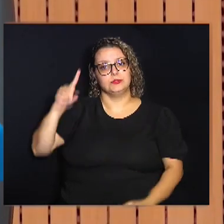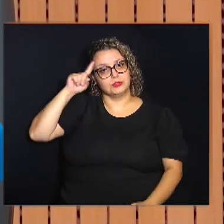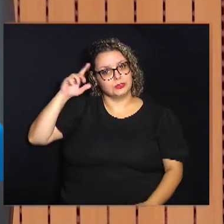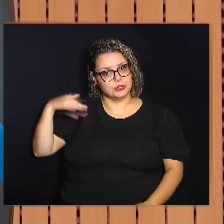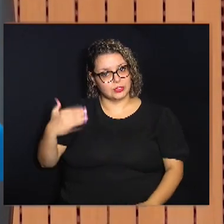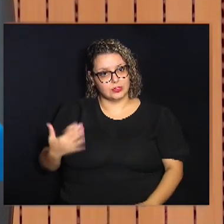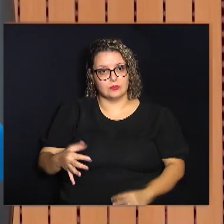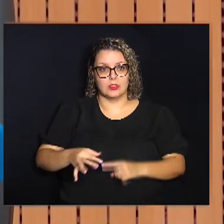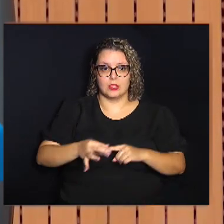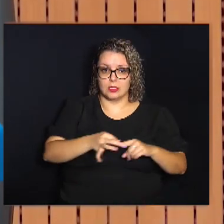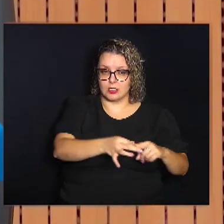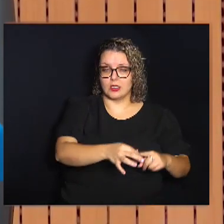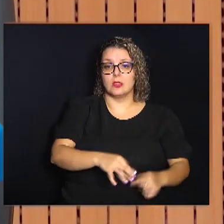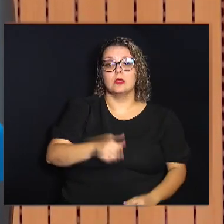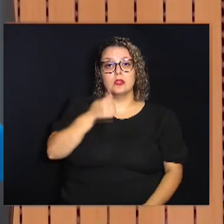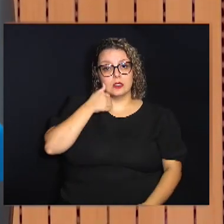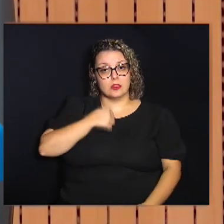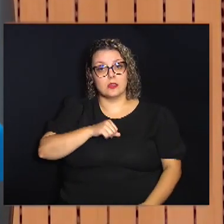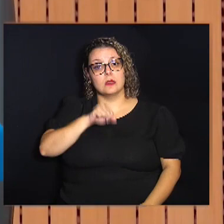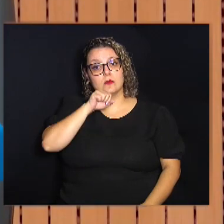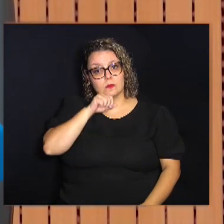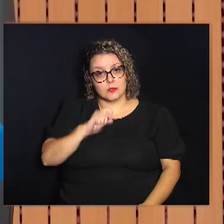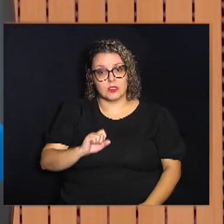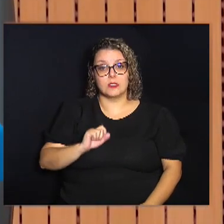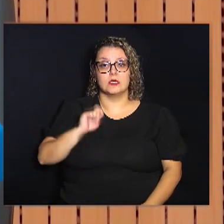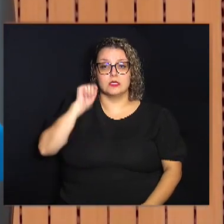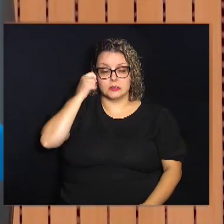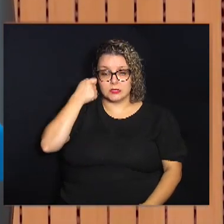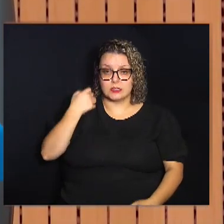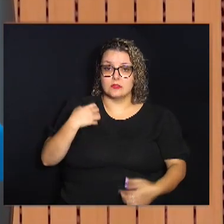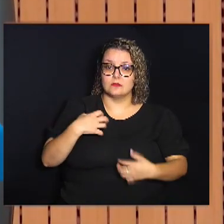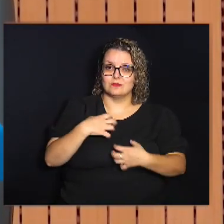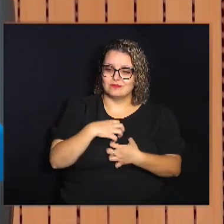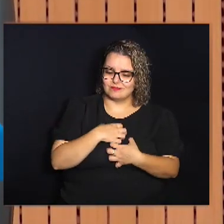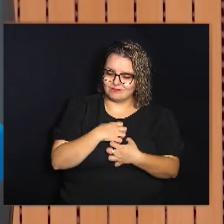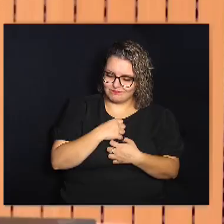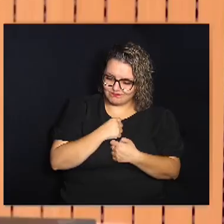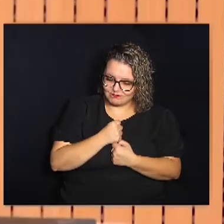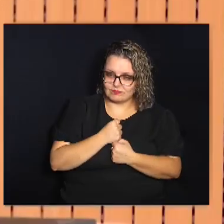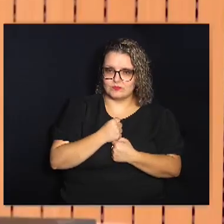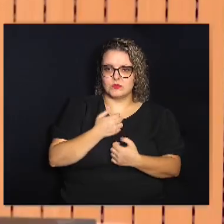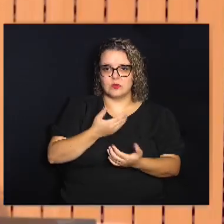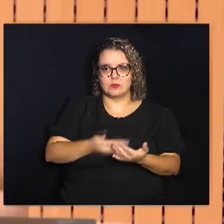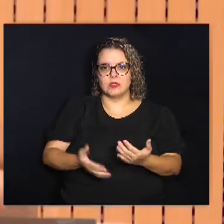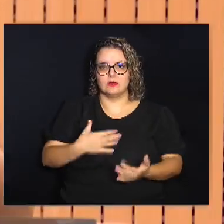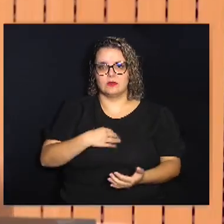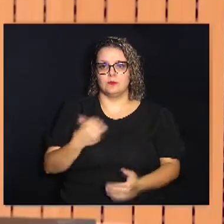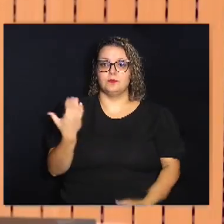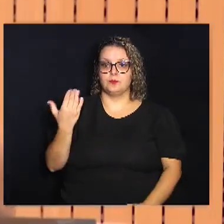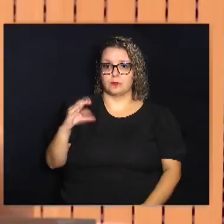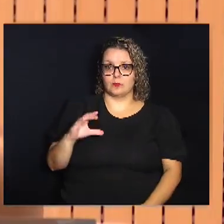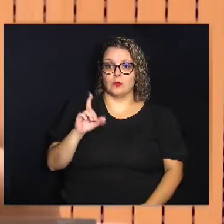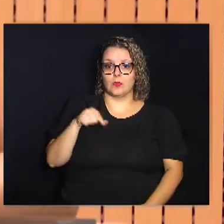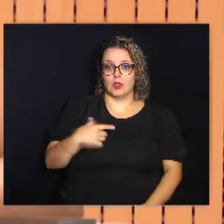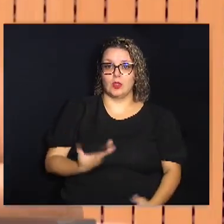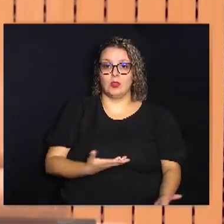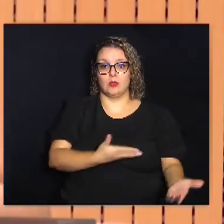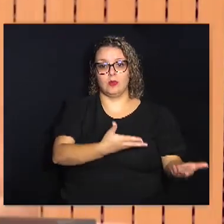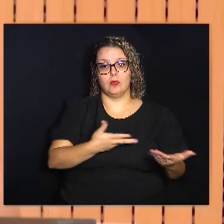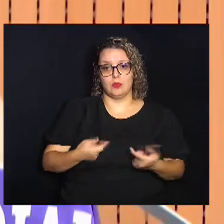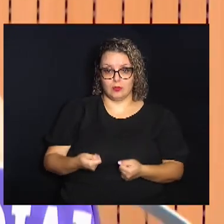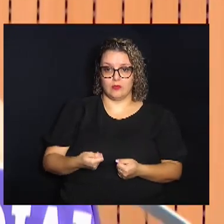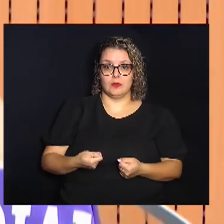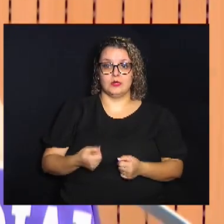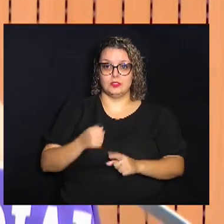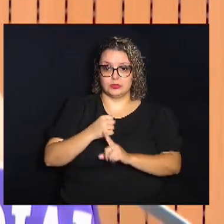negras que têm que ficar com essa dor latente de perder um filho. O lançamento é um convite à sociedade